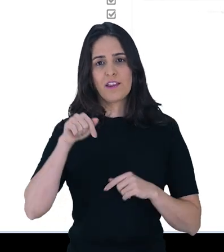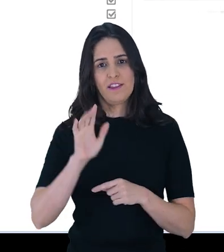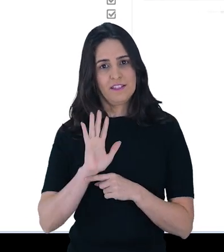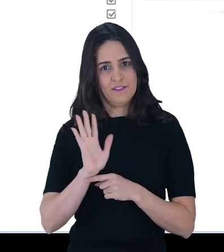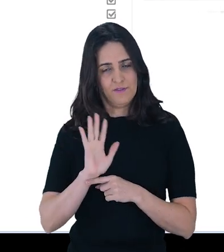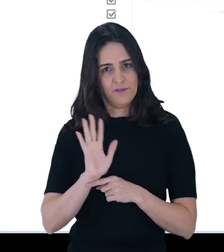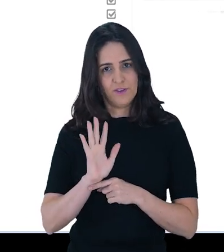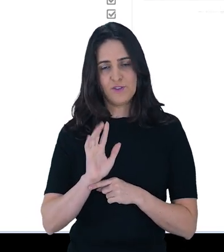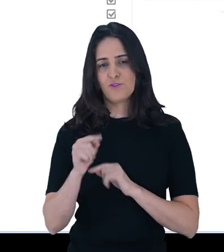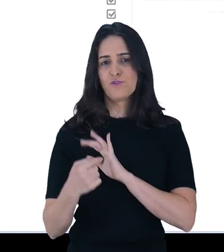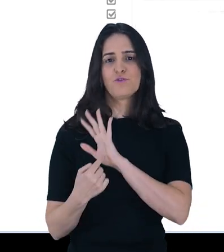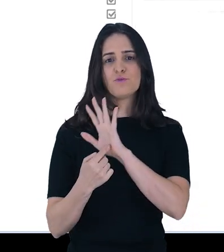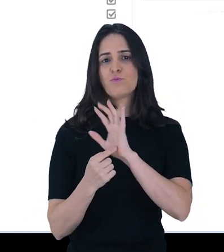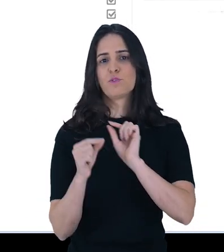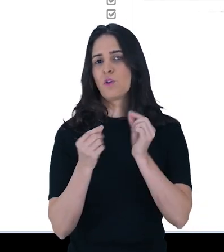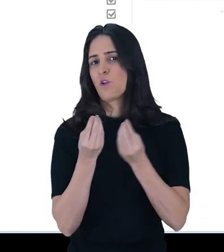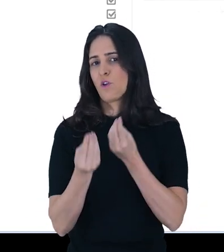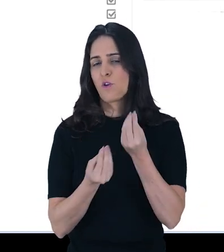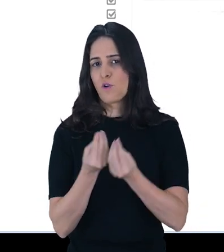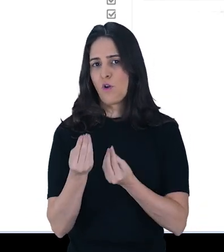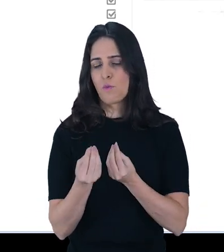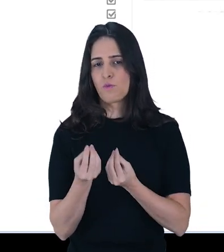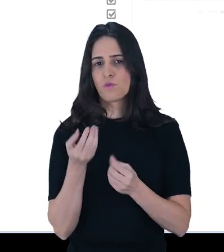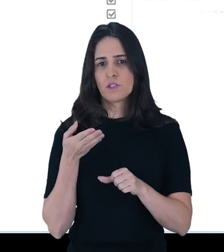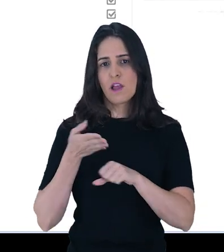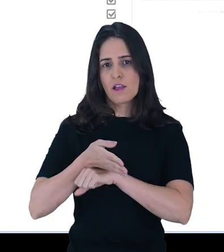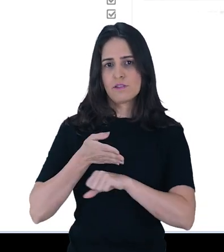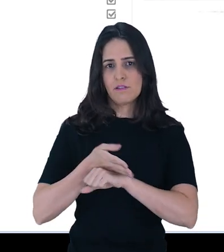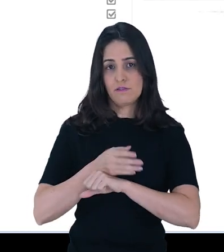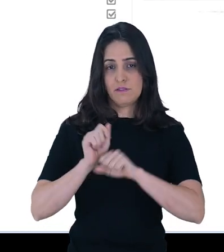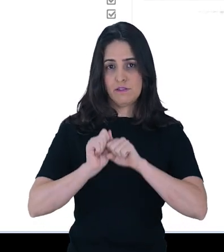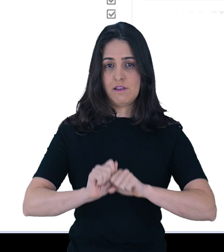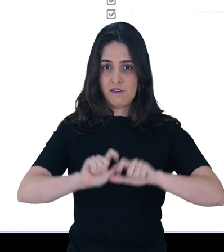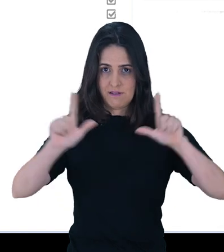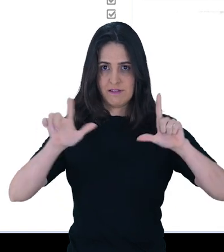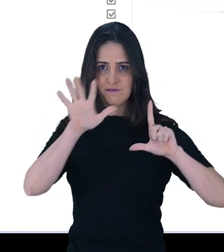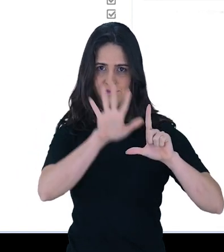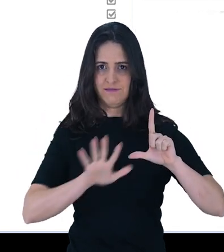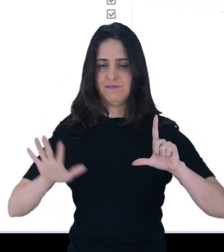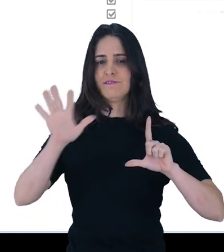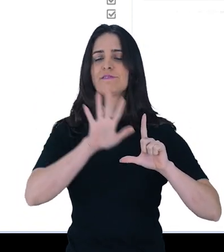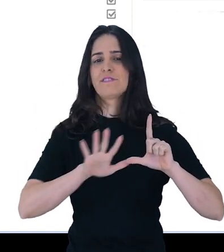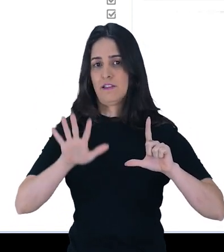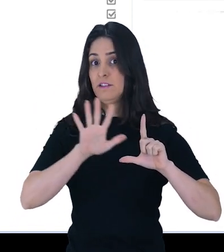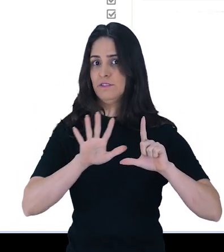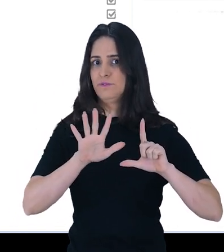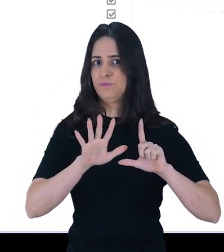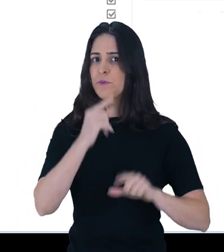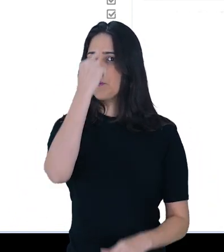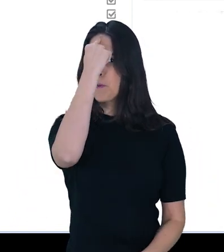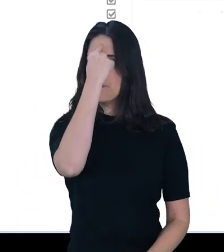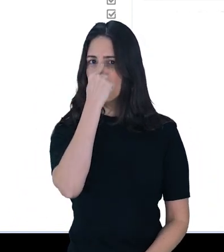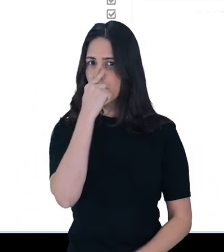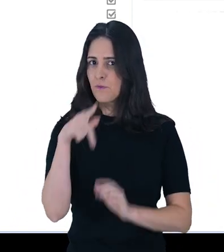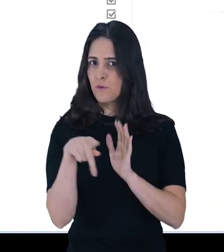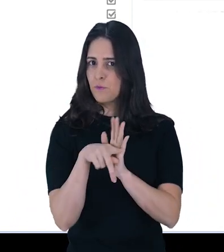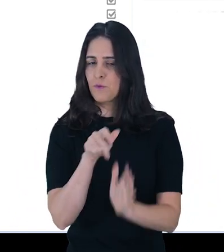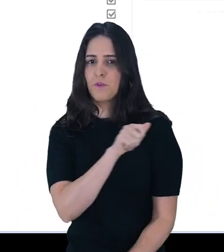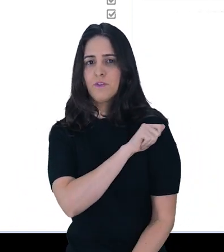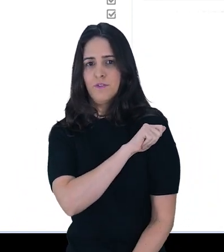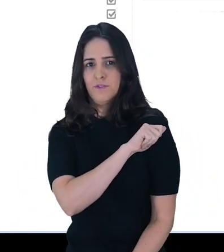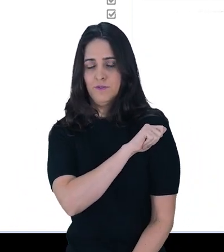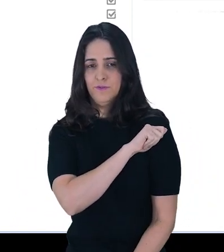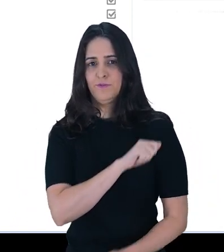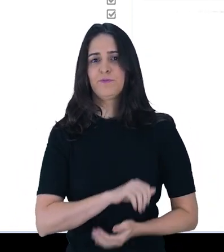Olá, neste vídeo tutorial vamos aprender a visualizar a sala no papel de